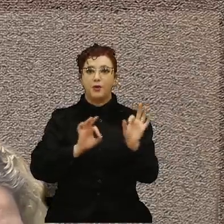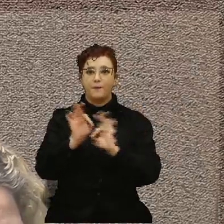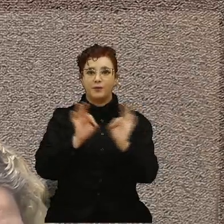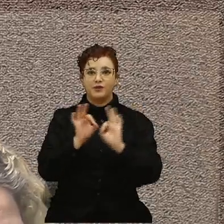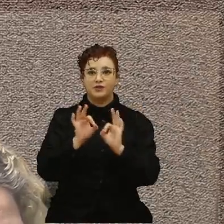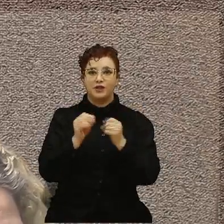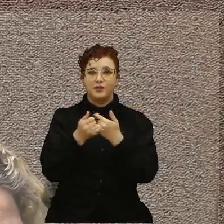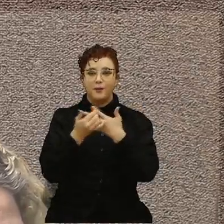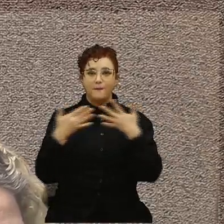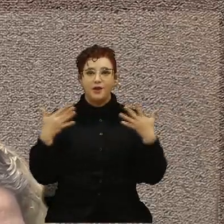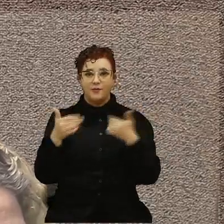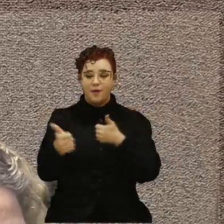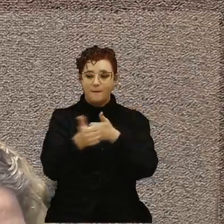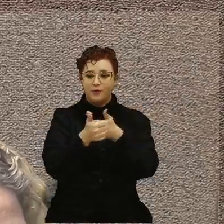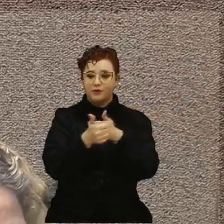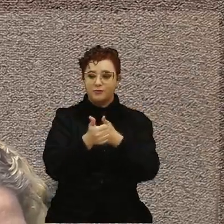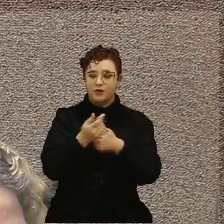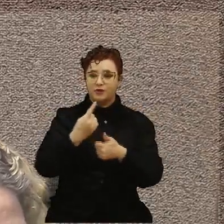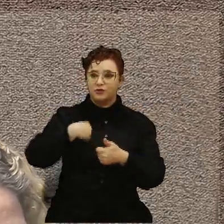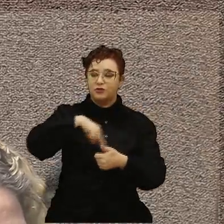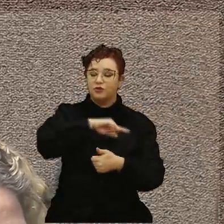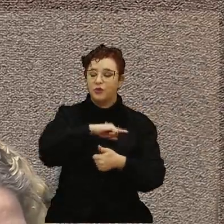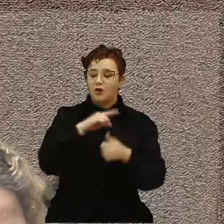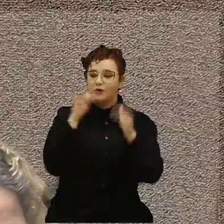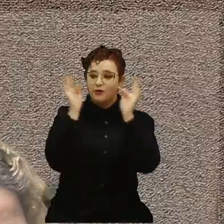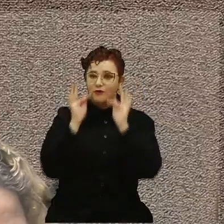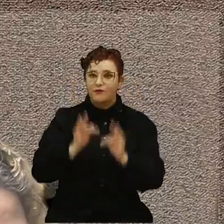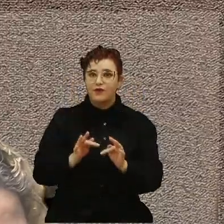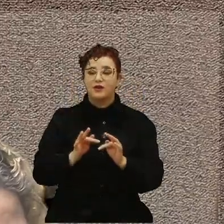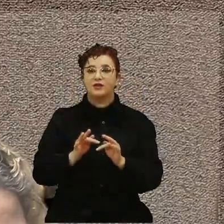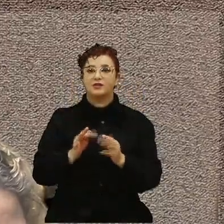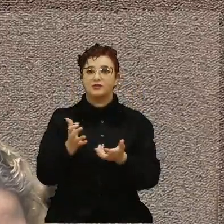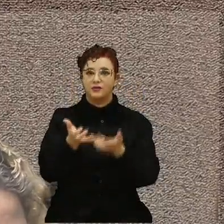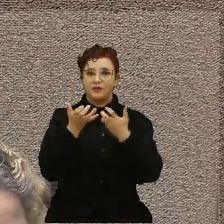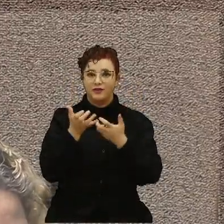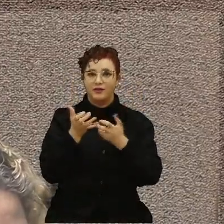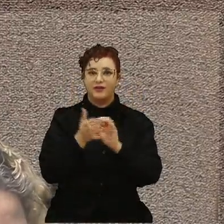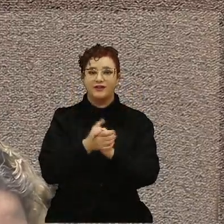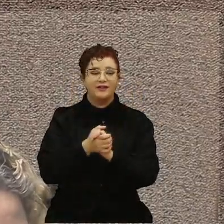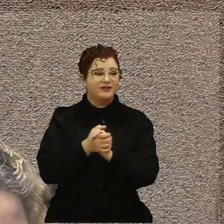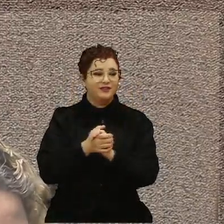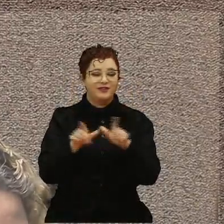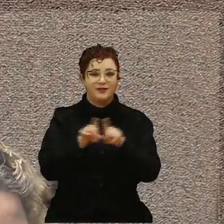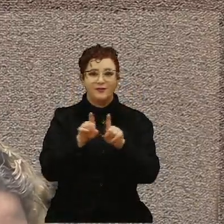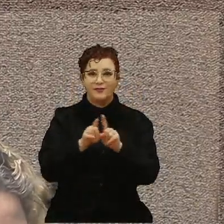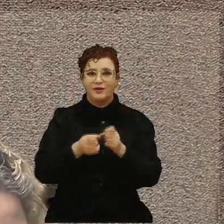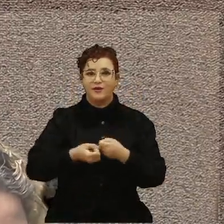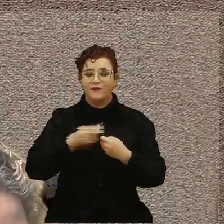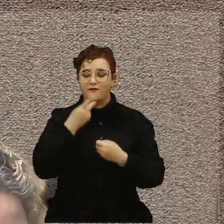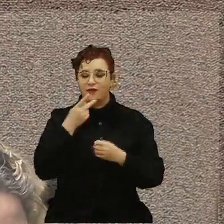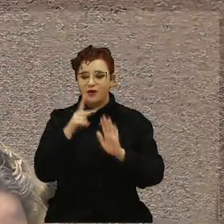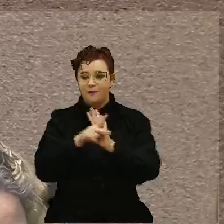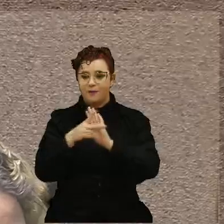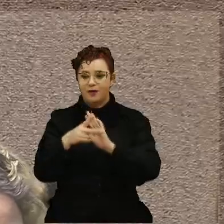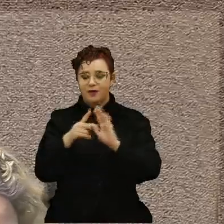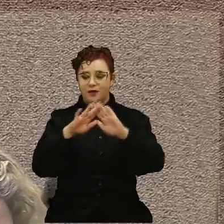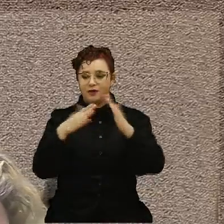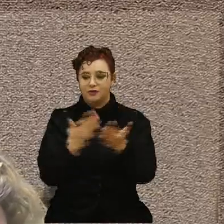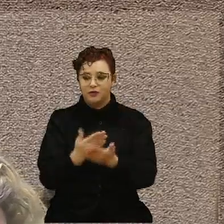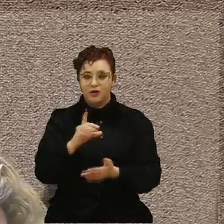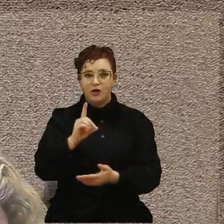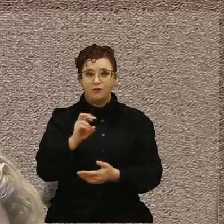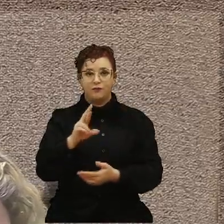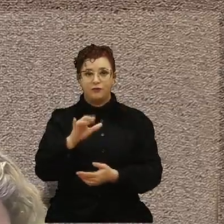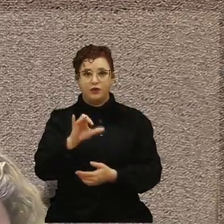para aproximar vocês da gente e a gente fica muito contente. Então, eu quero aqui também dizer para a escola Dario Granja Santana, que